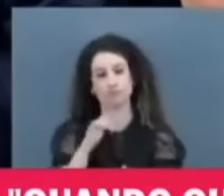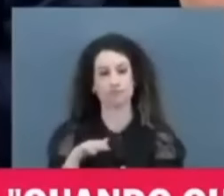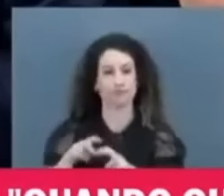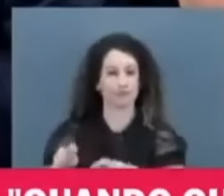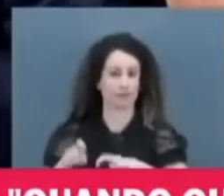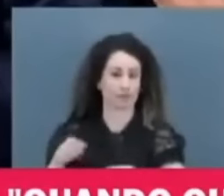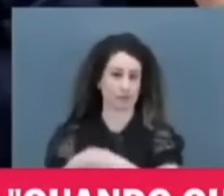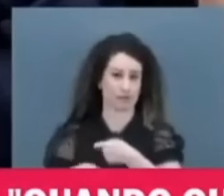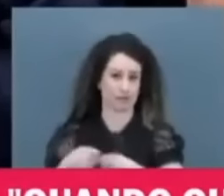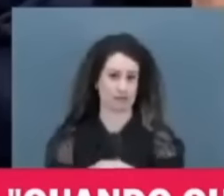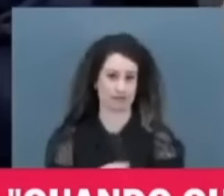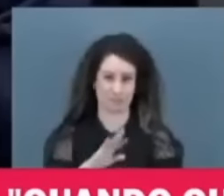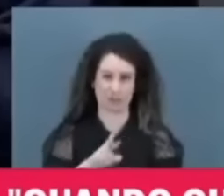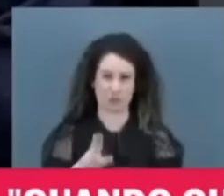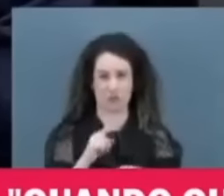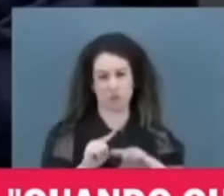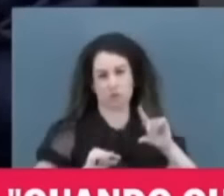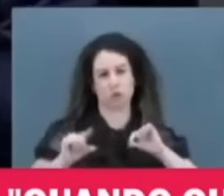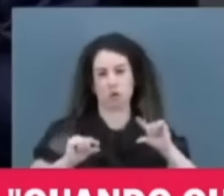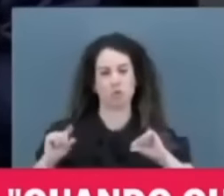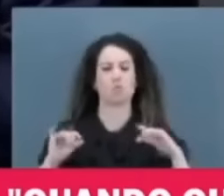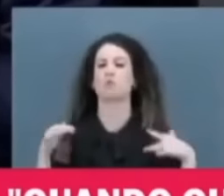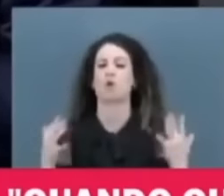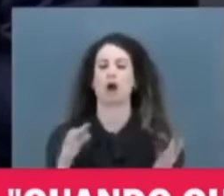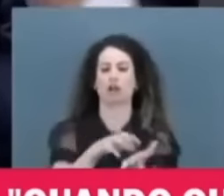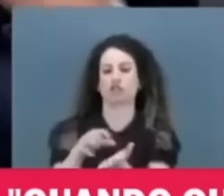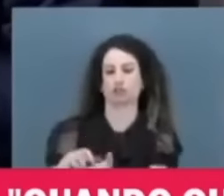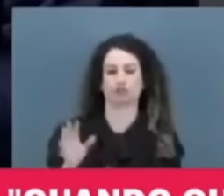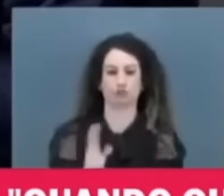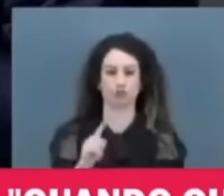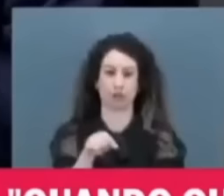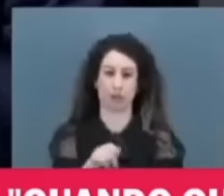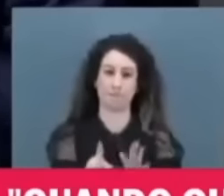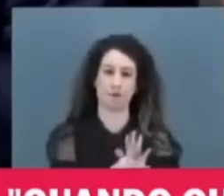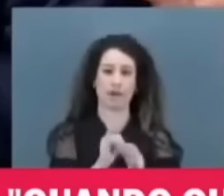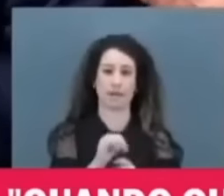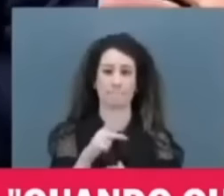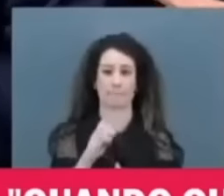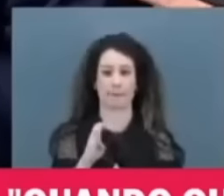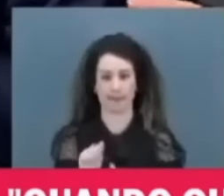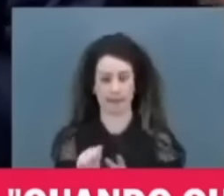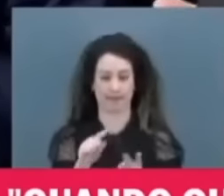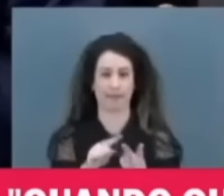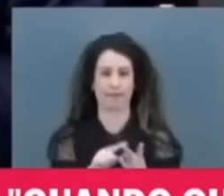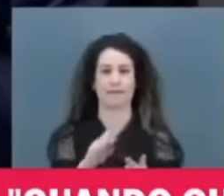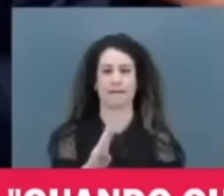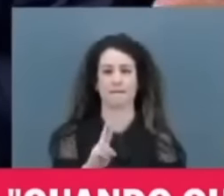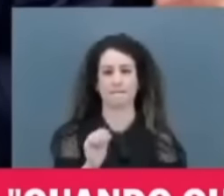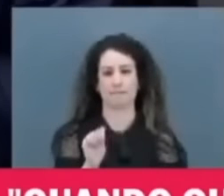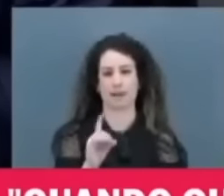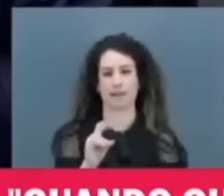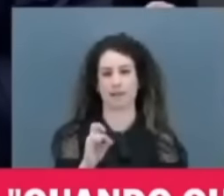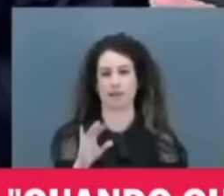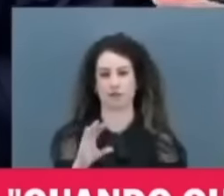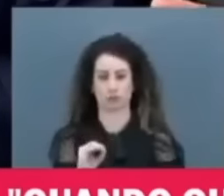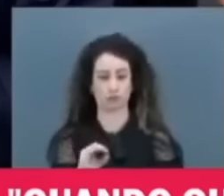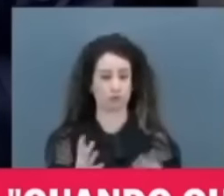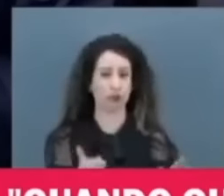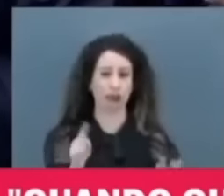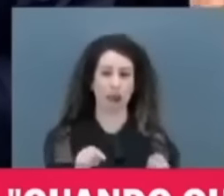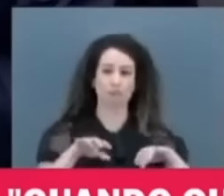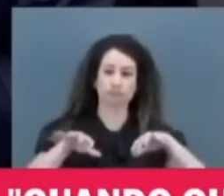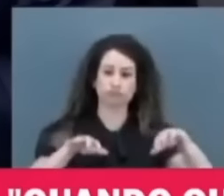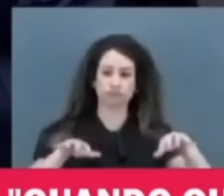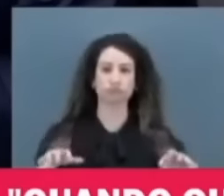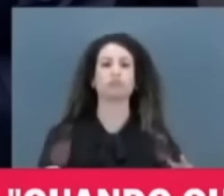Quais são os setores os setores são fruto de estudos do ipea do Bradesco que estão nos indicando Quais são os setores onde